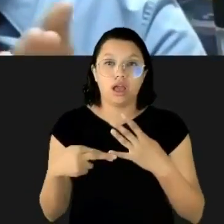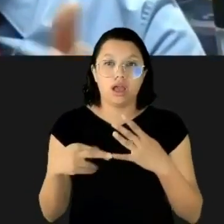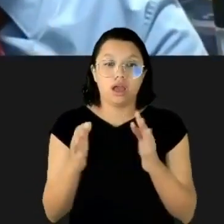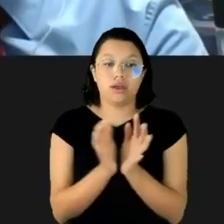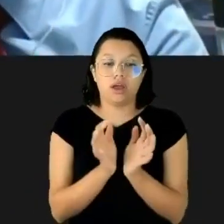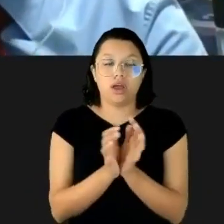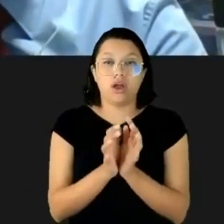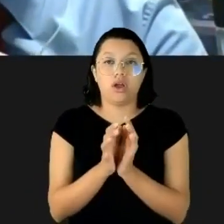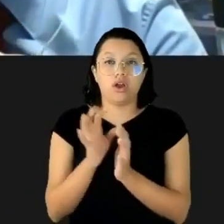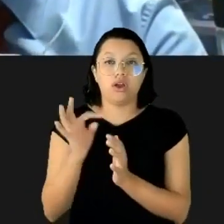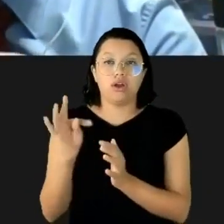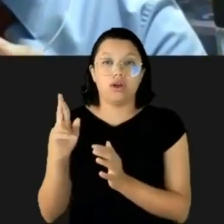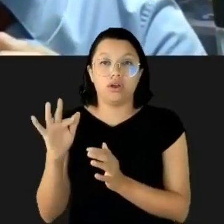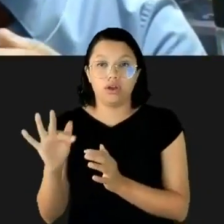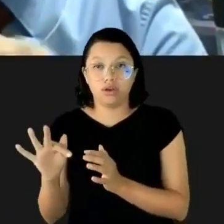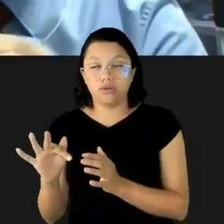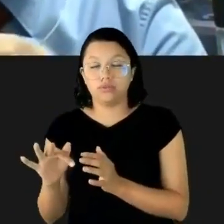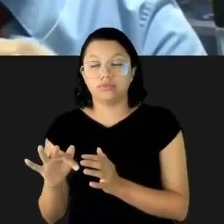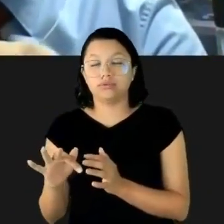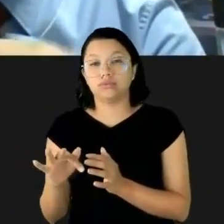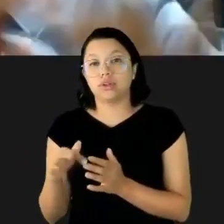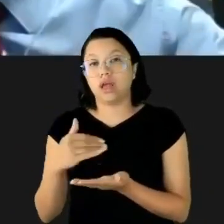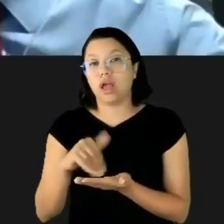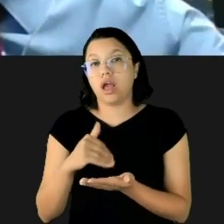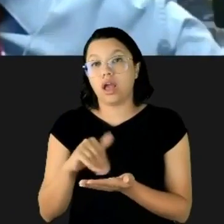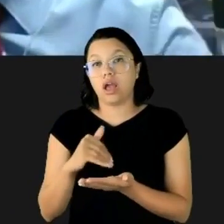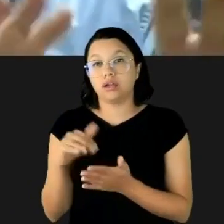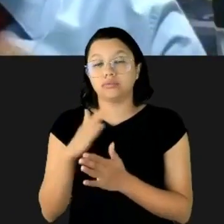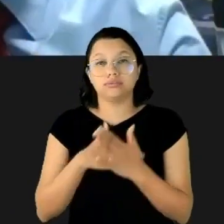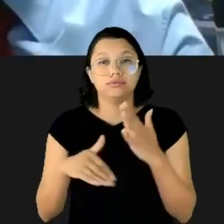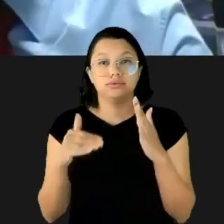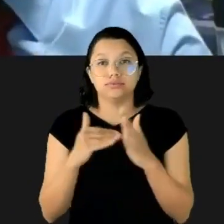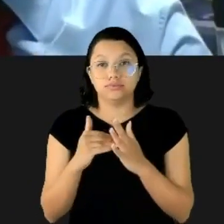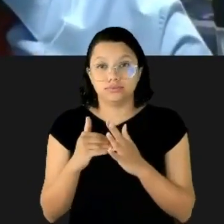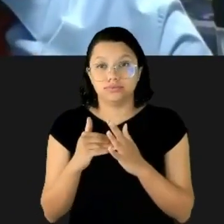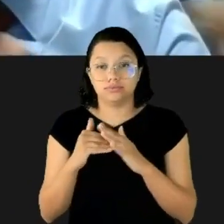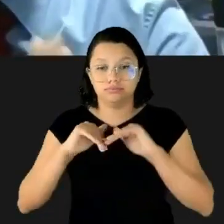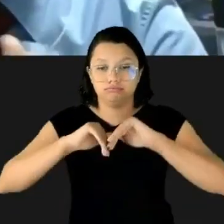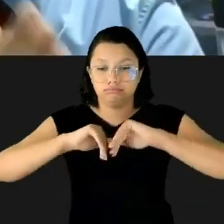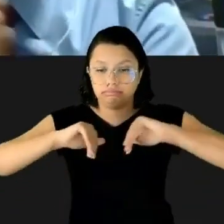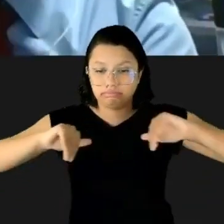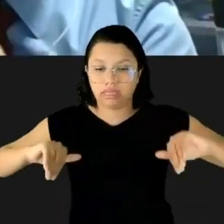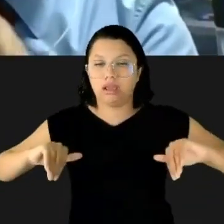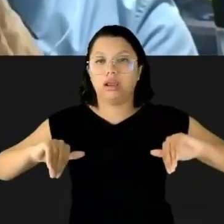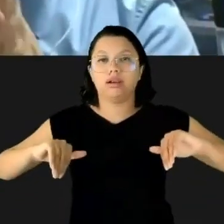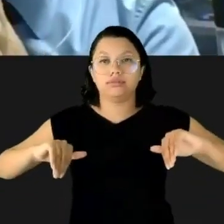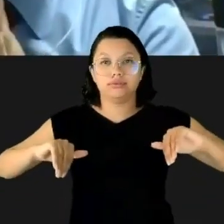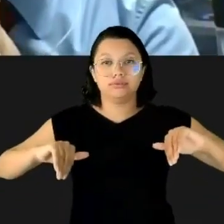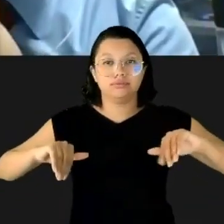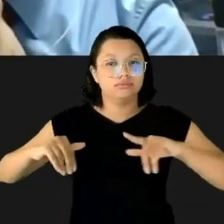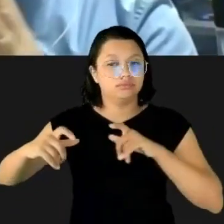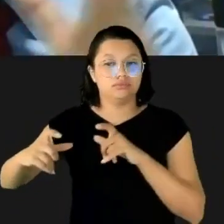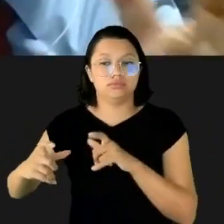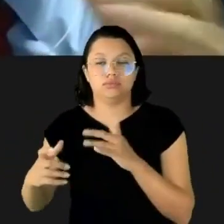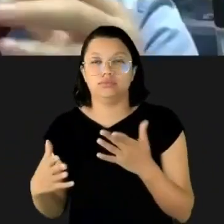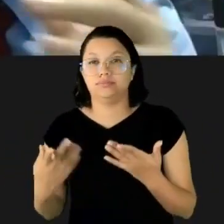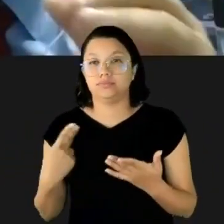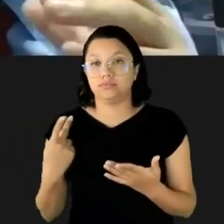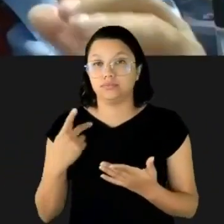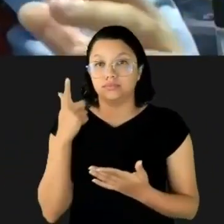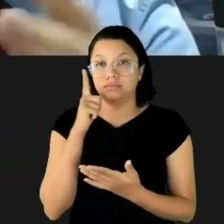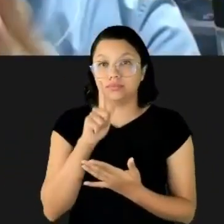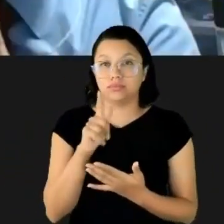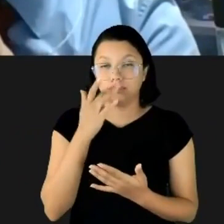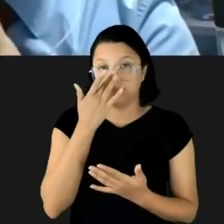nas turmas do TRF a secretaria ela é totalmente distinta da unidade a gente não